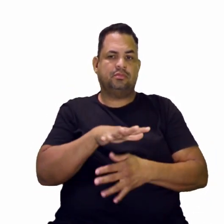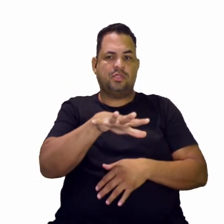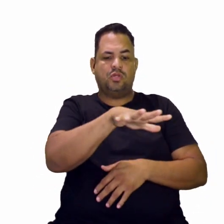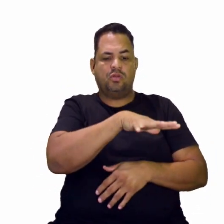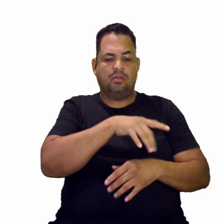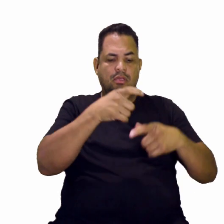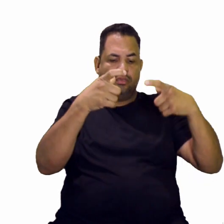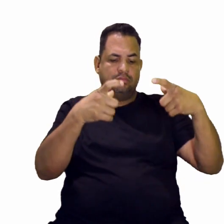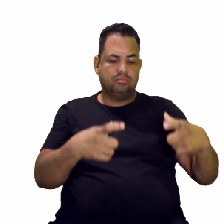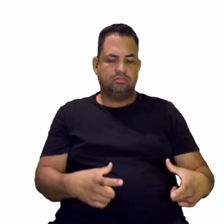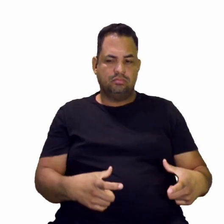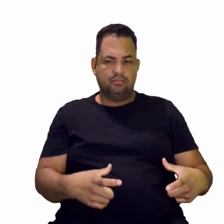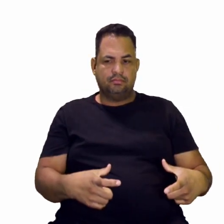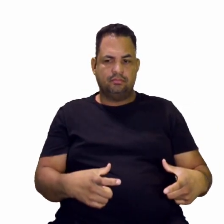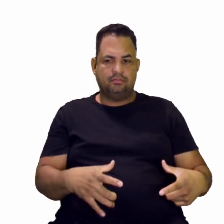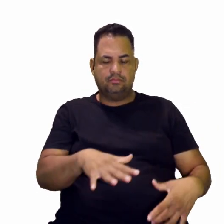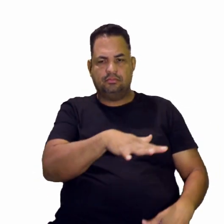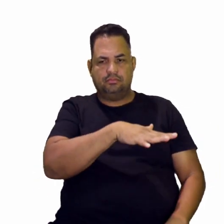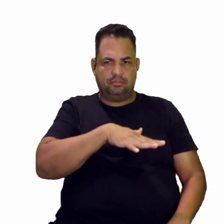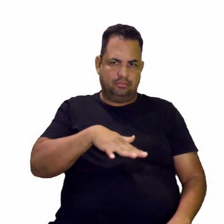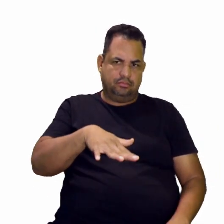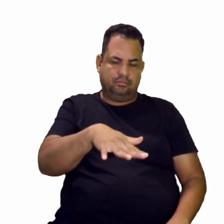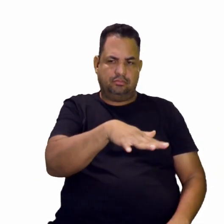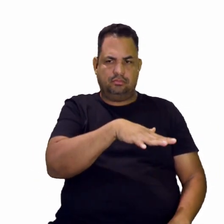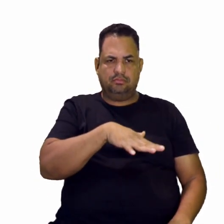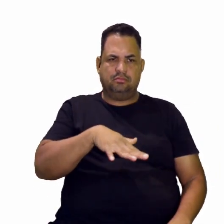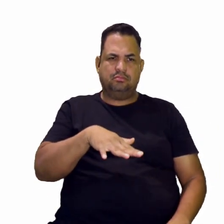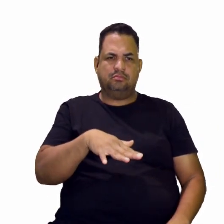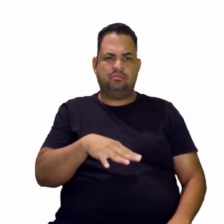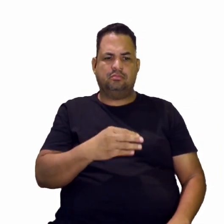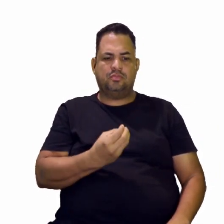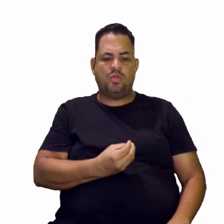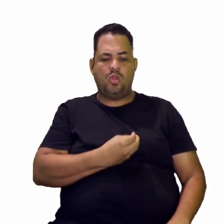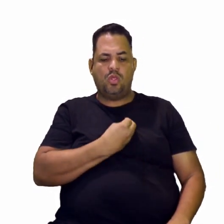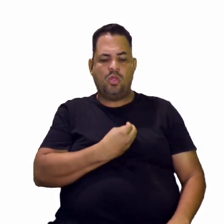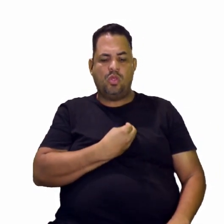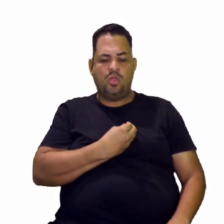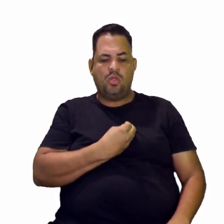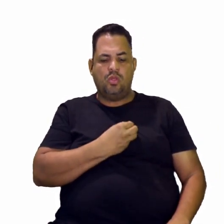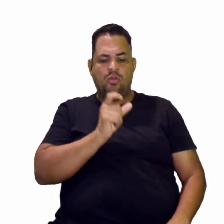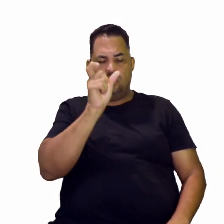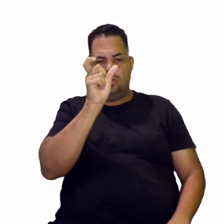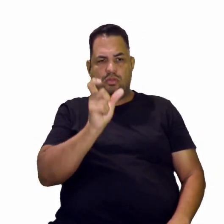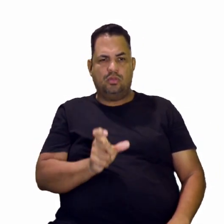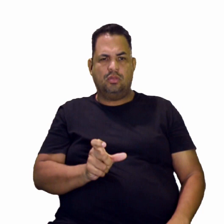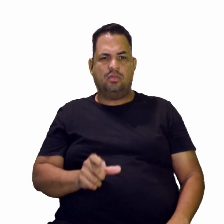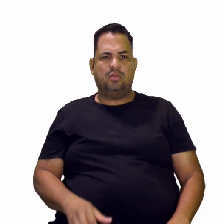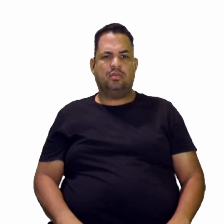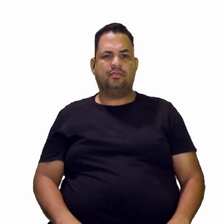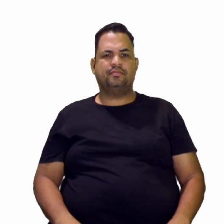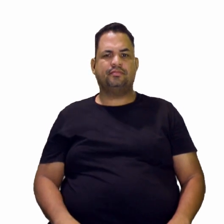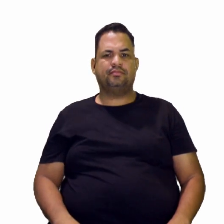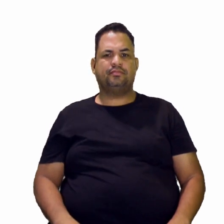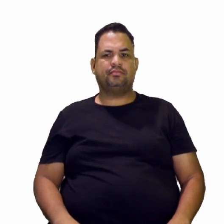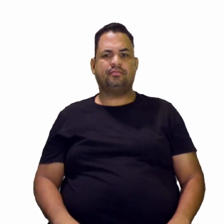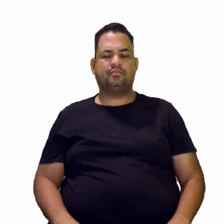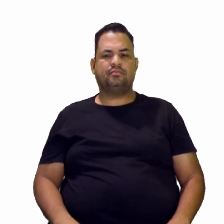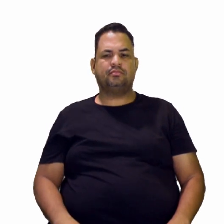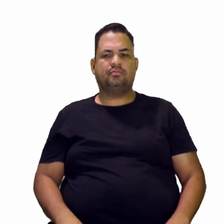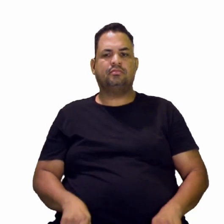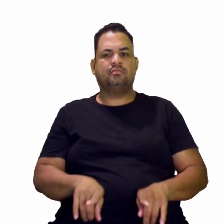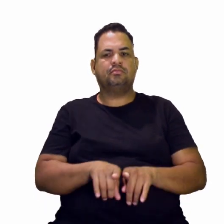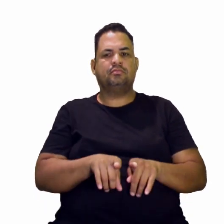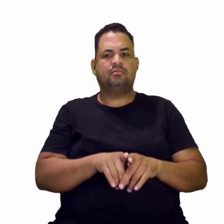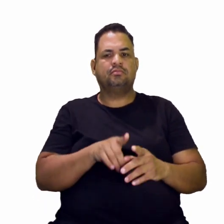um local. A zona, ou seja, o local em que o organismo vive, tá? Nele,